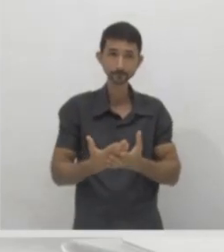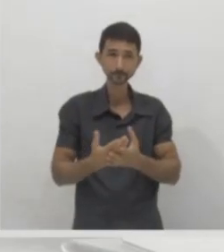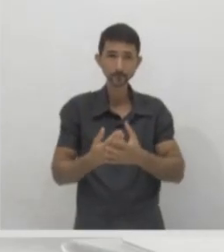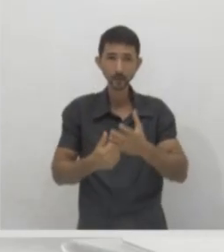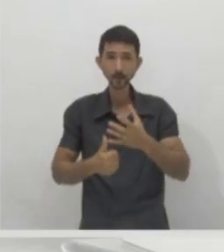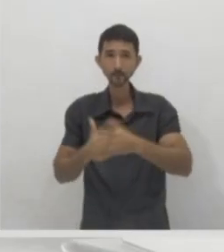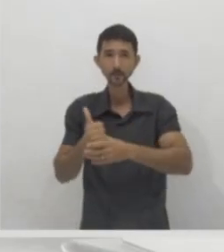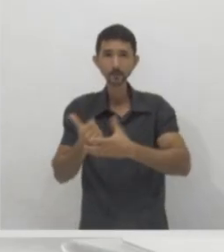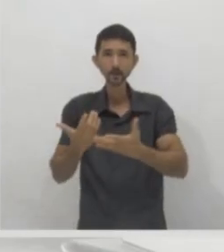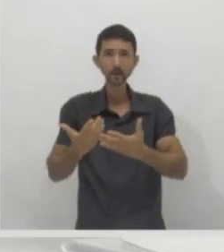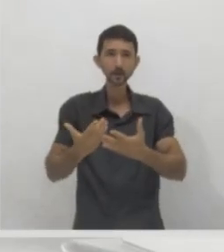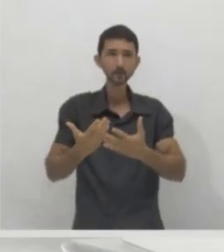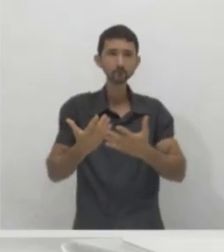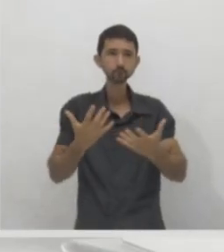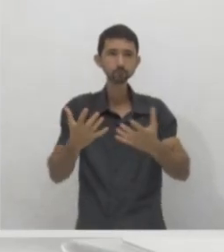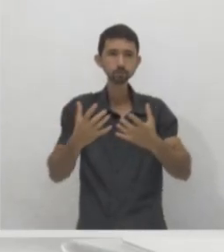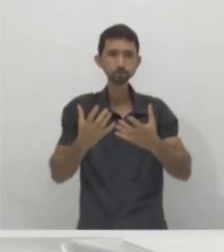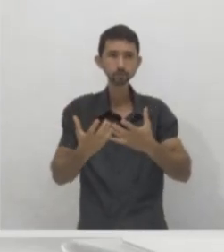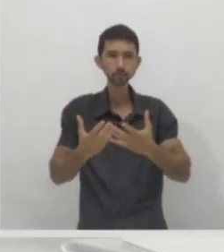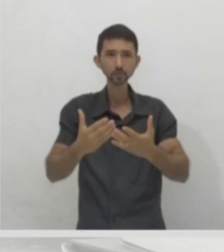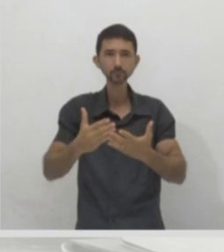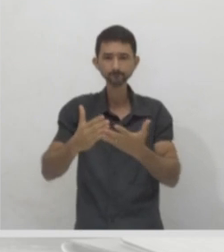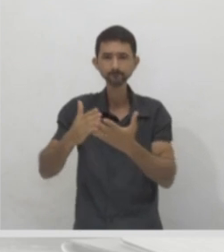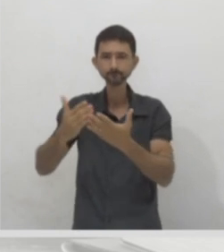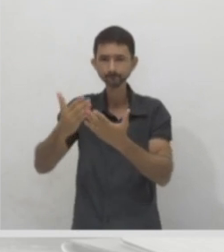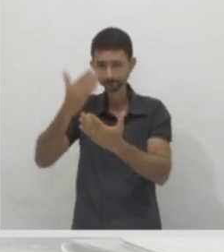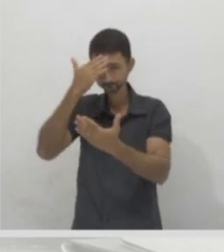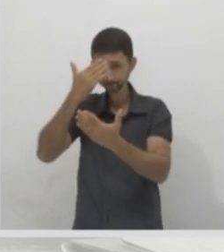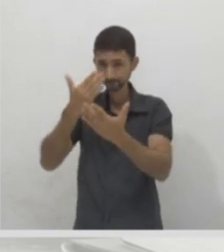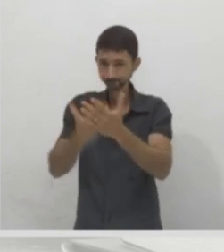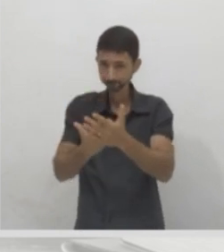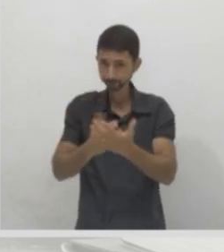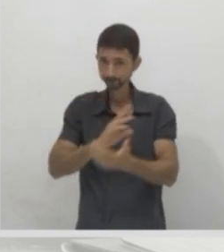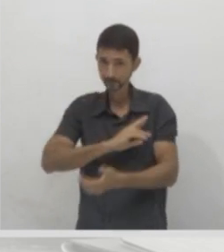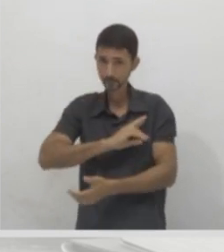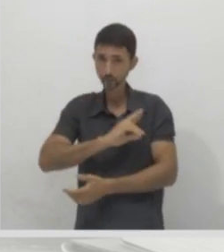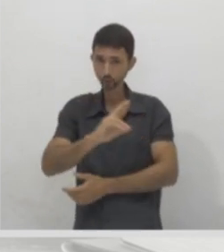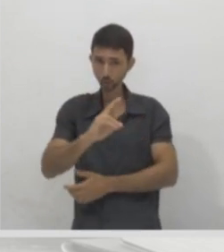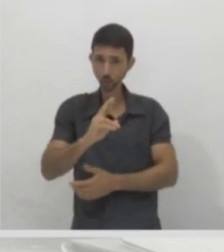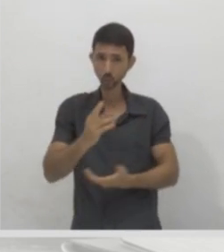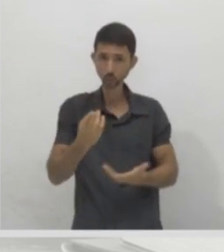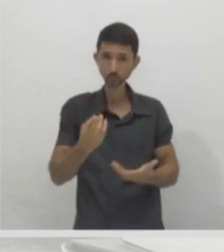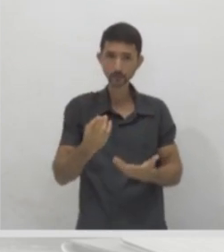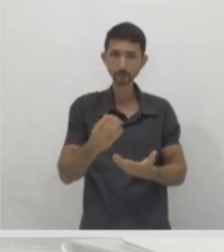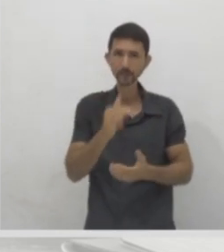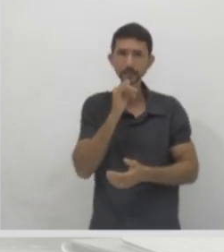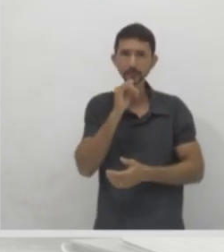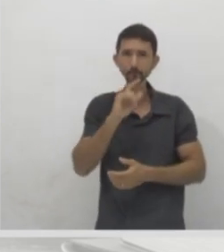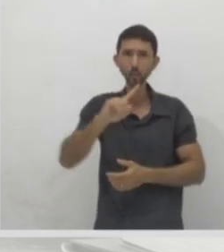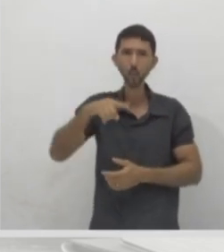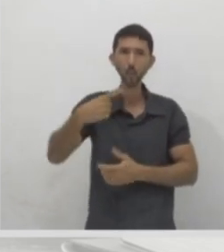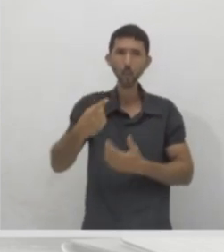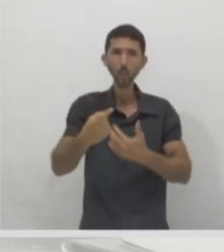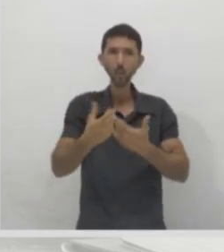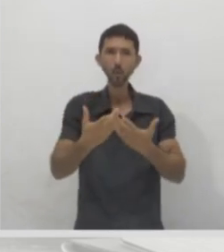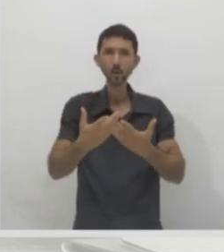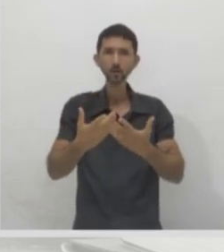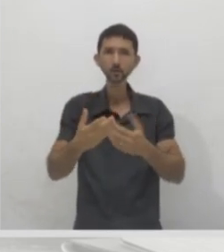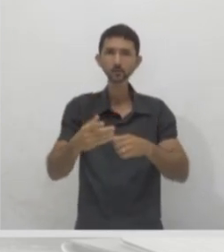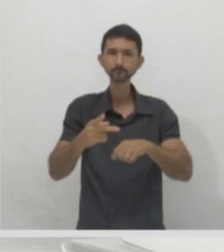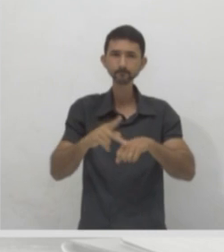primeiras manifestações, crenças religiosas. Então, vamos colocar como uma outra característica do período neolítico